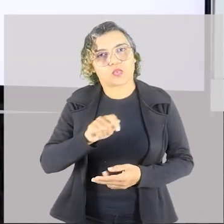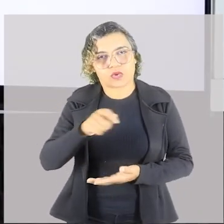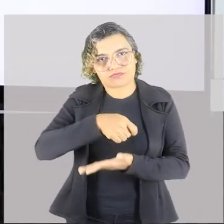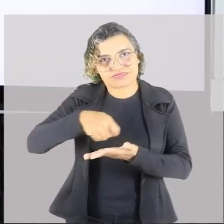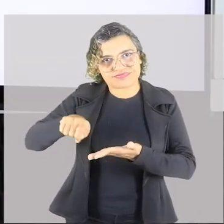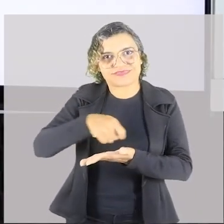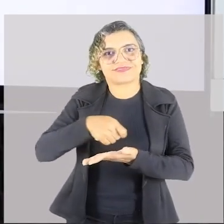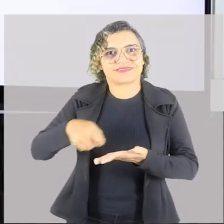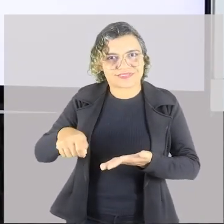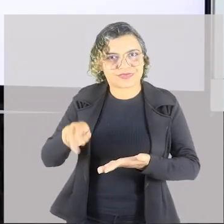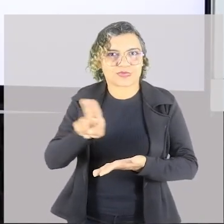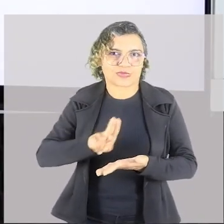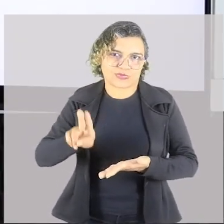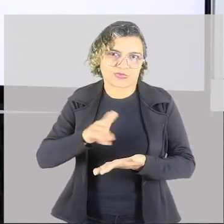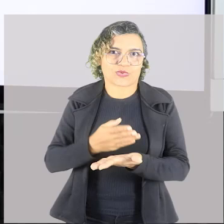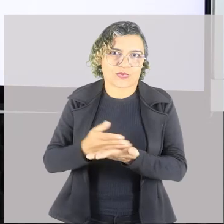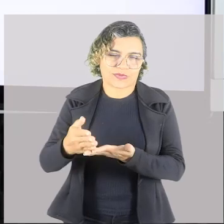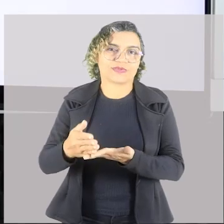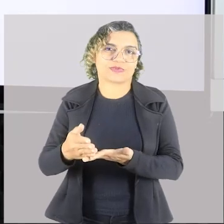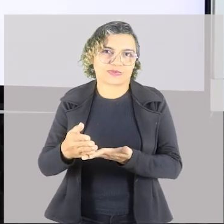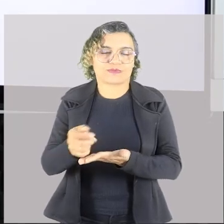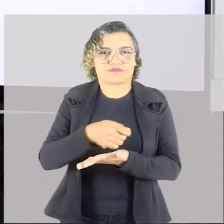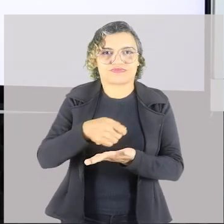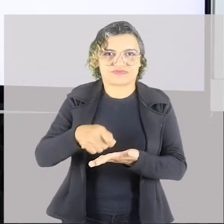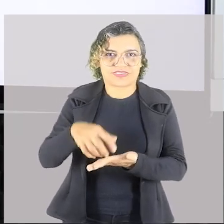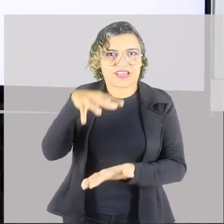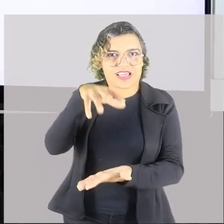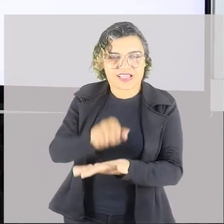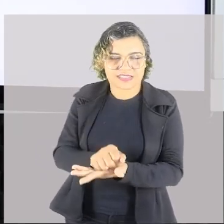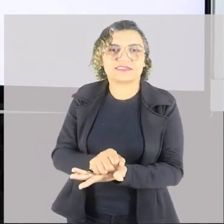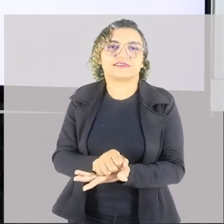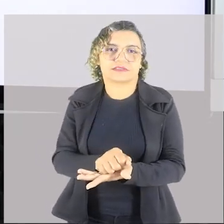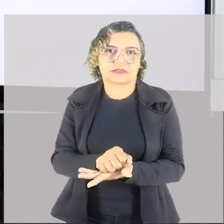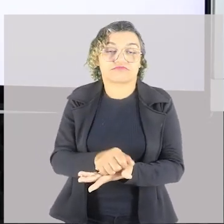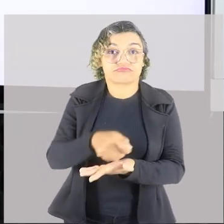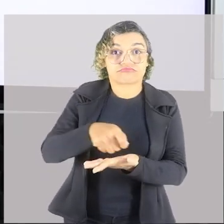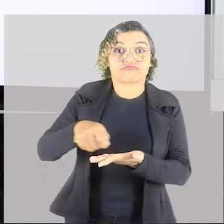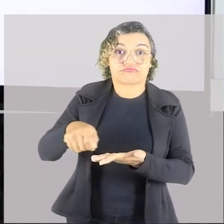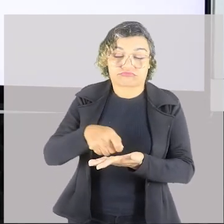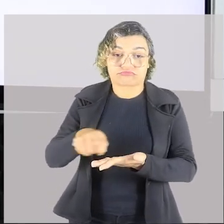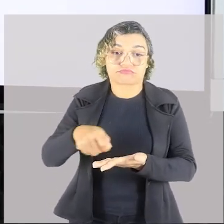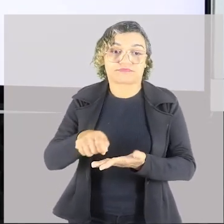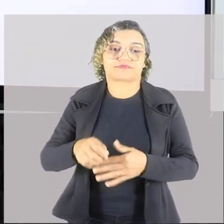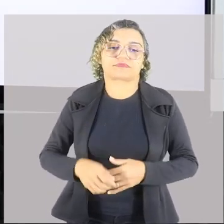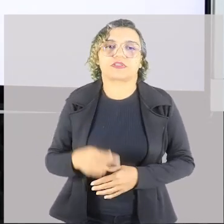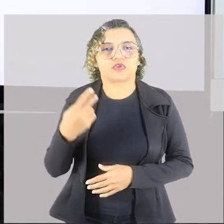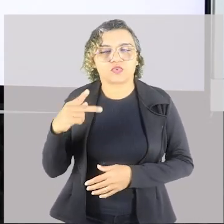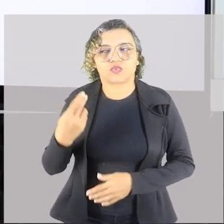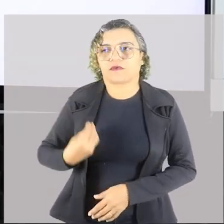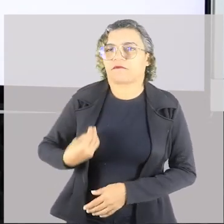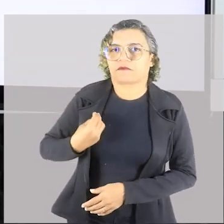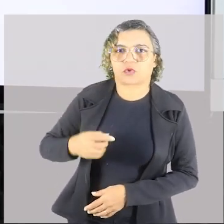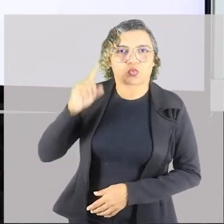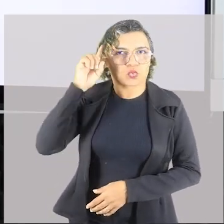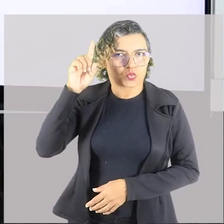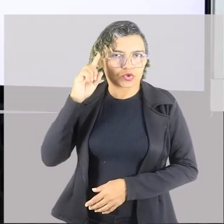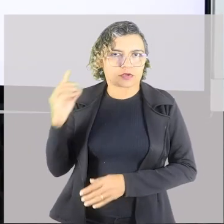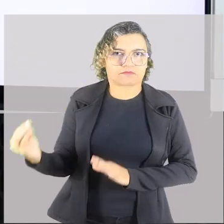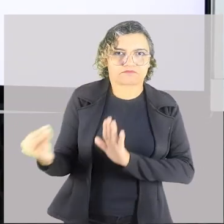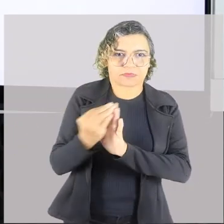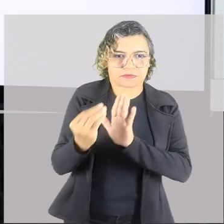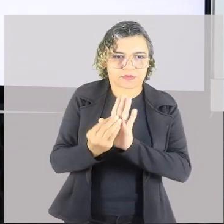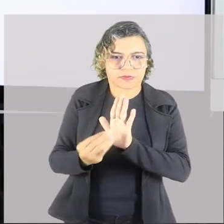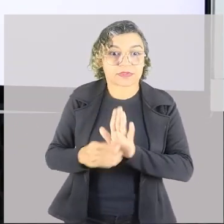também, a partir do momento que o homem passou a registrar por escrito, né, a sua vida, o seu dia a dia,